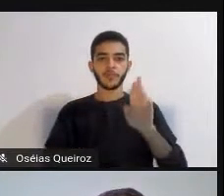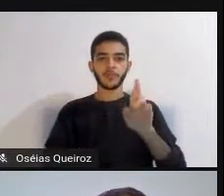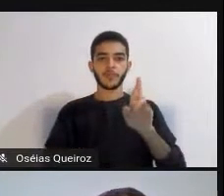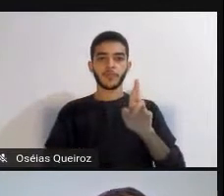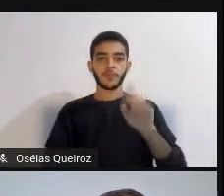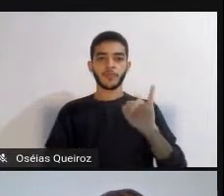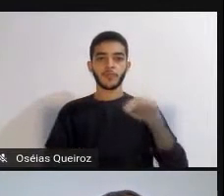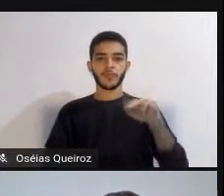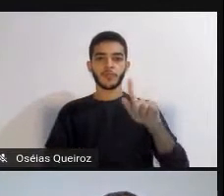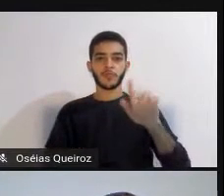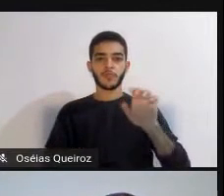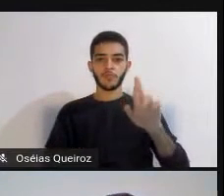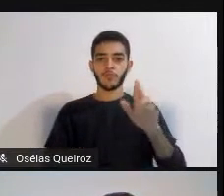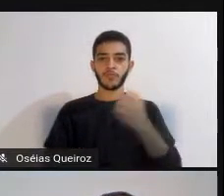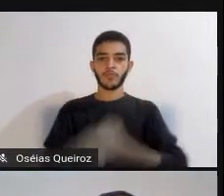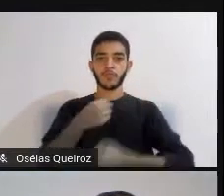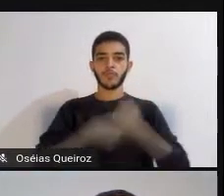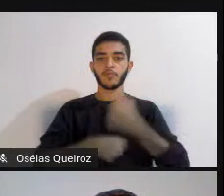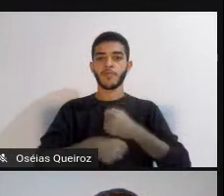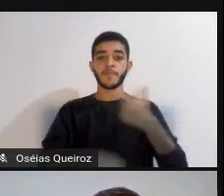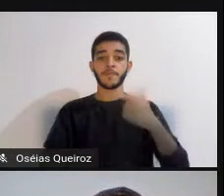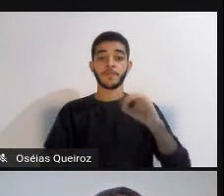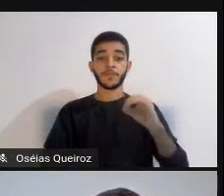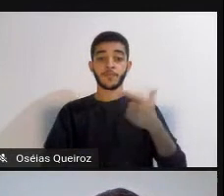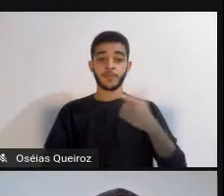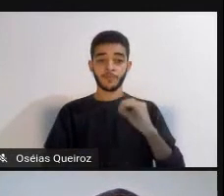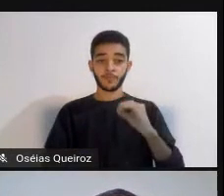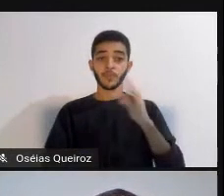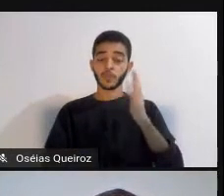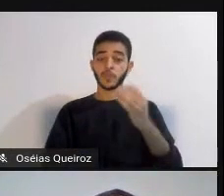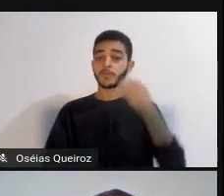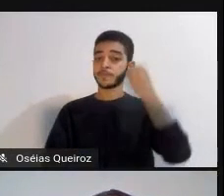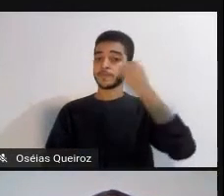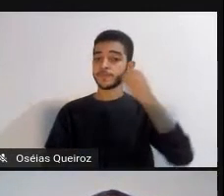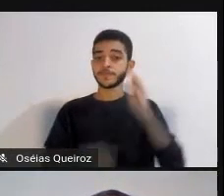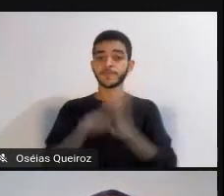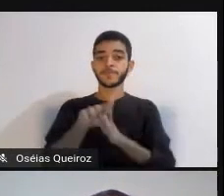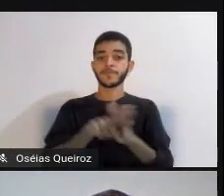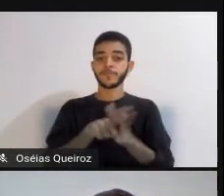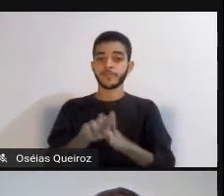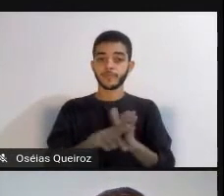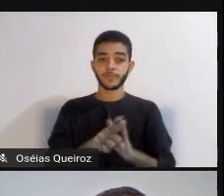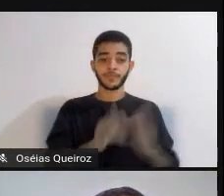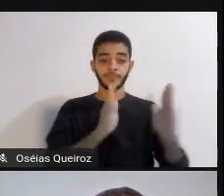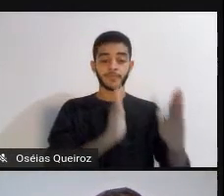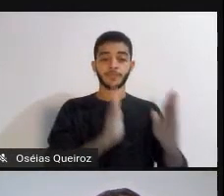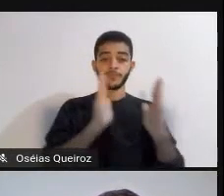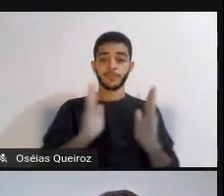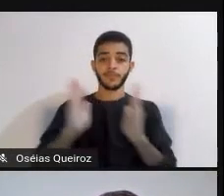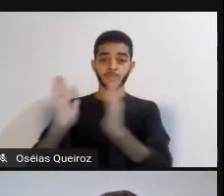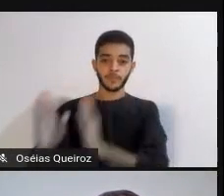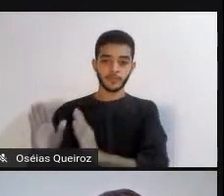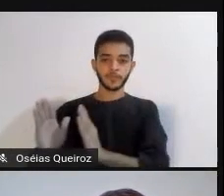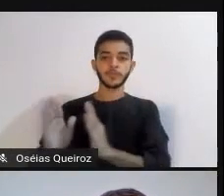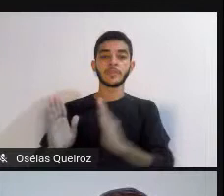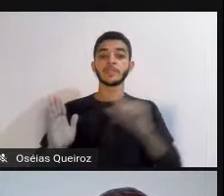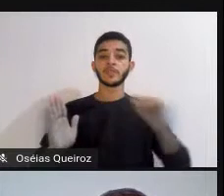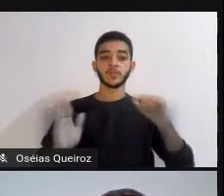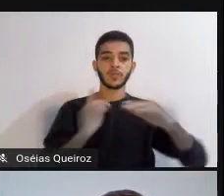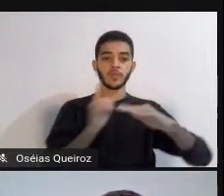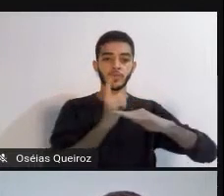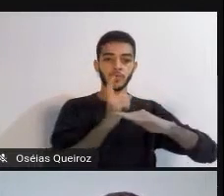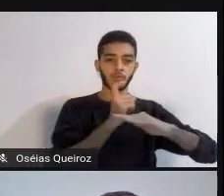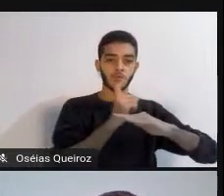2020, ele fez um experimento onde ele pegou diferentes estágios larvais, principalmente focado na larva D,